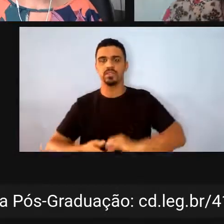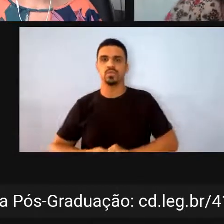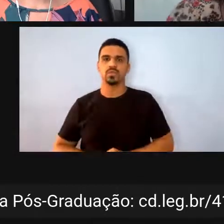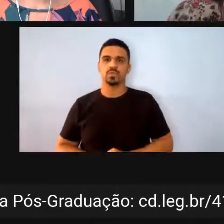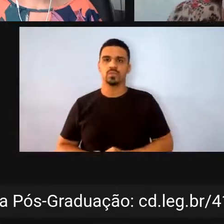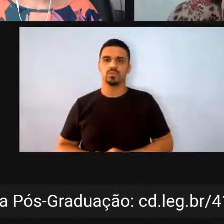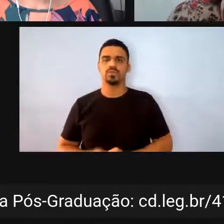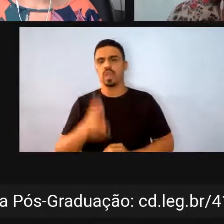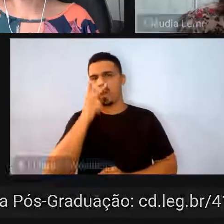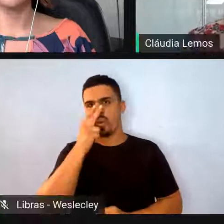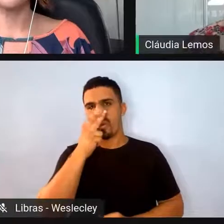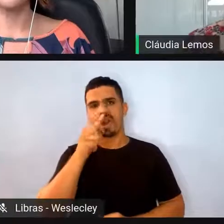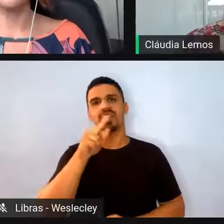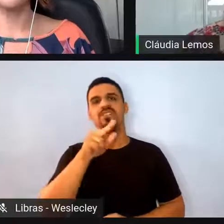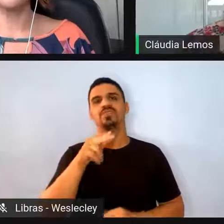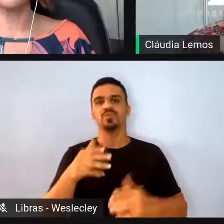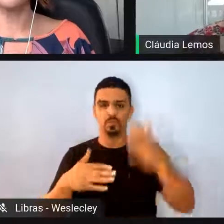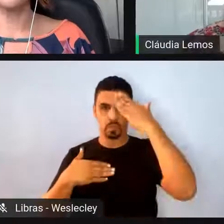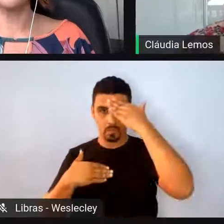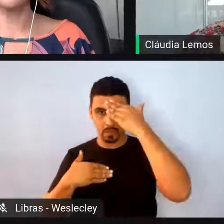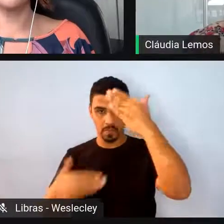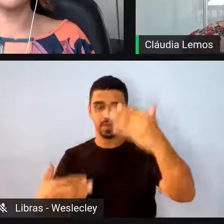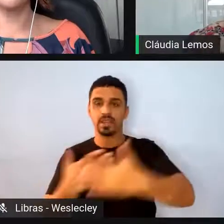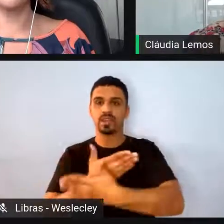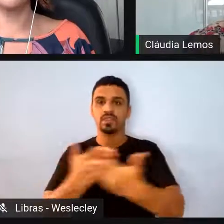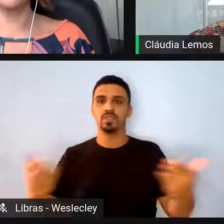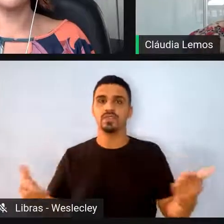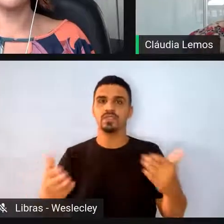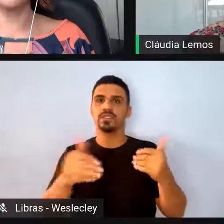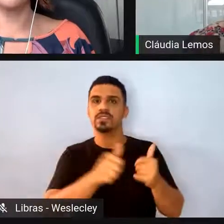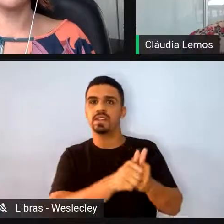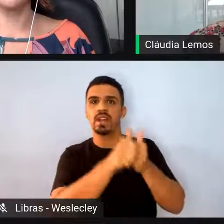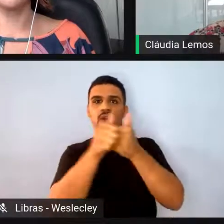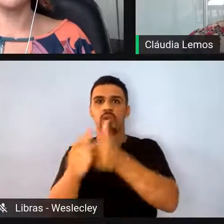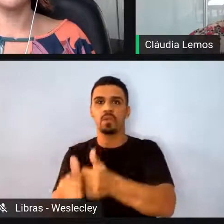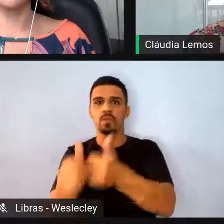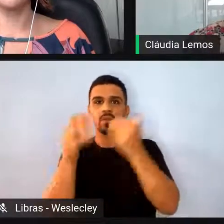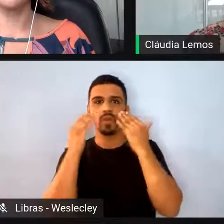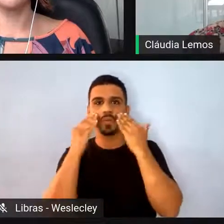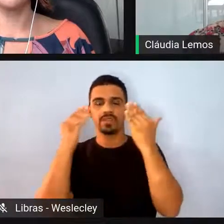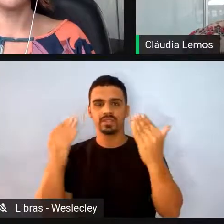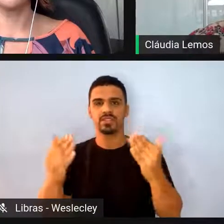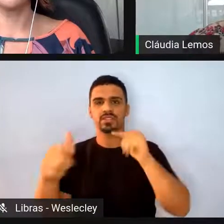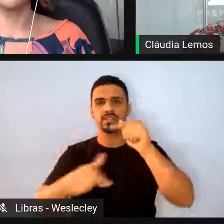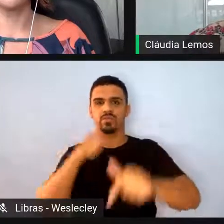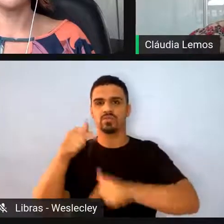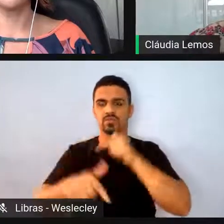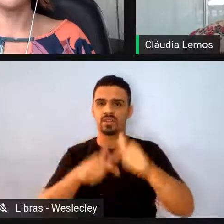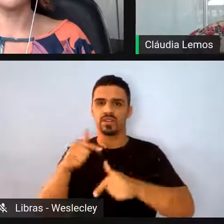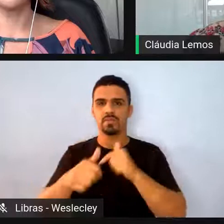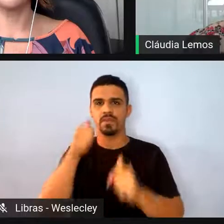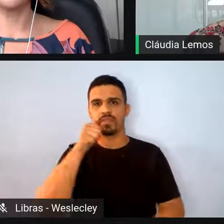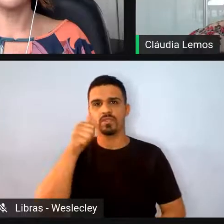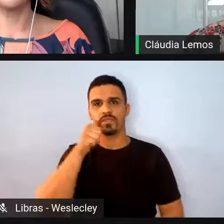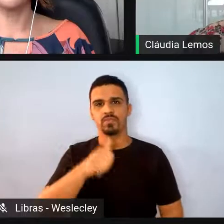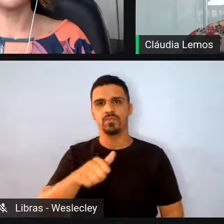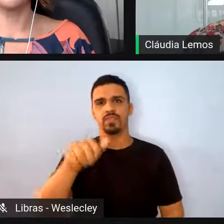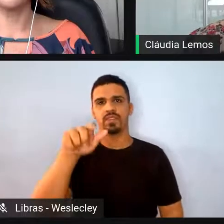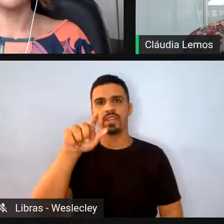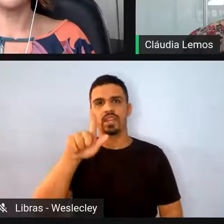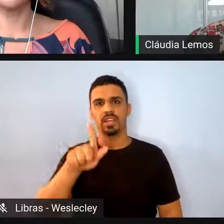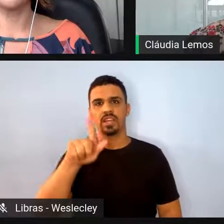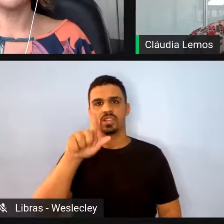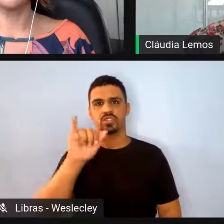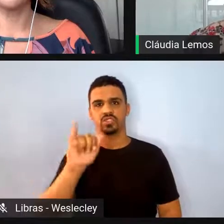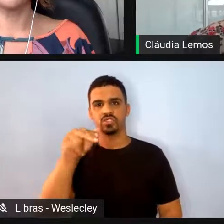Acho que é isso, obrigada a todo mundo que acompanhou essa apresentação de um trabalho inédito da Dini, esse mapeamento